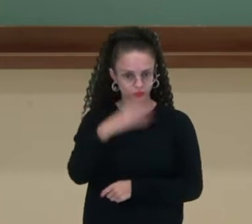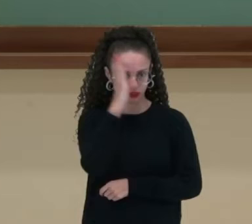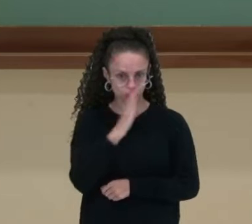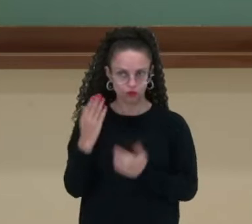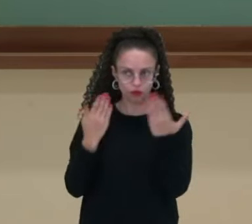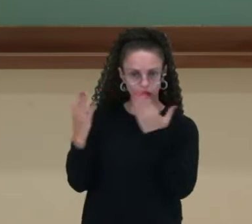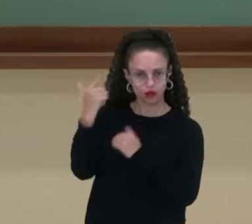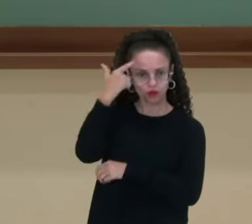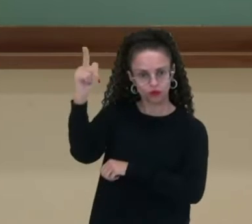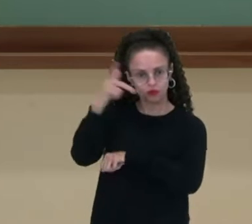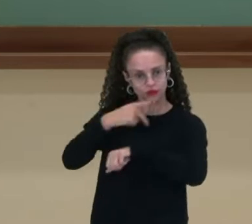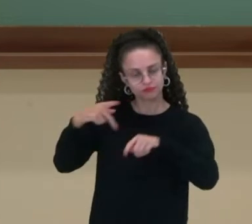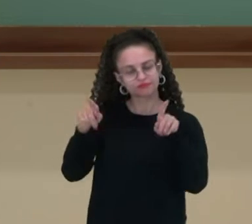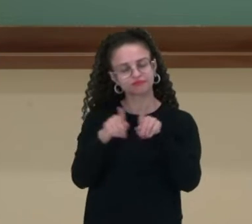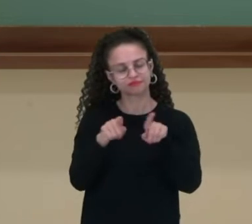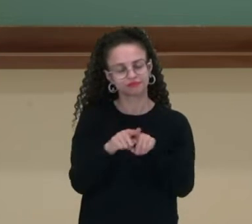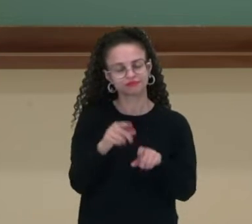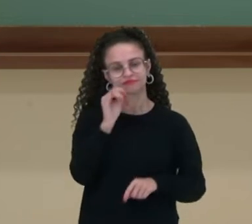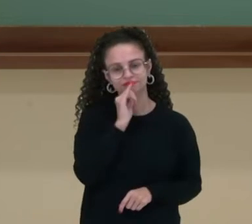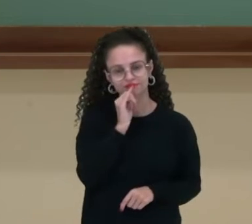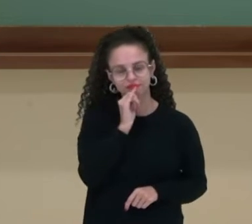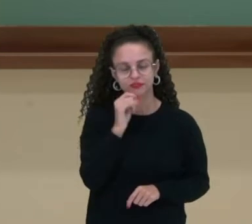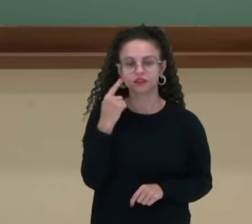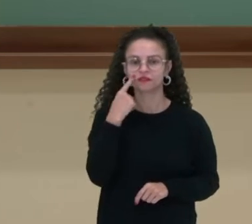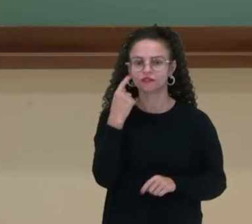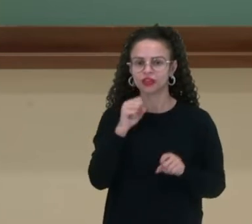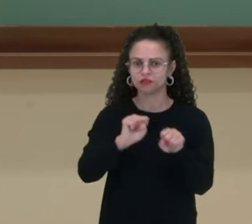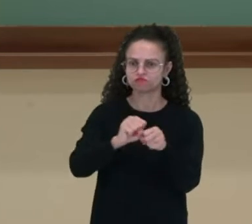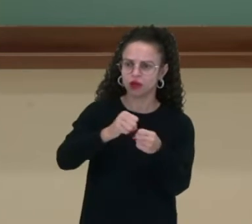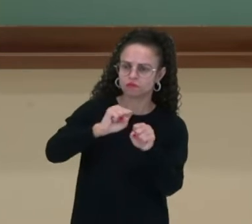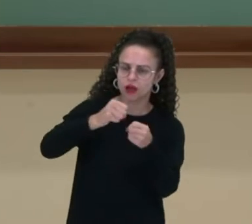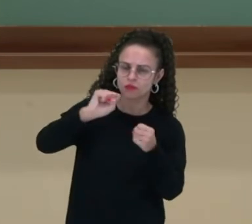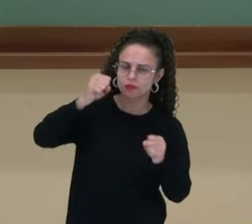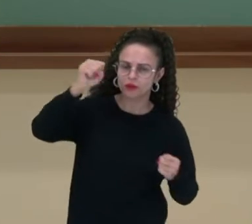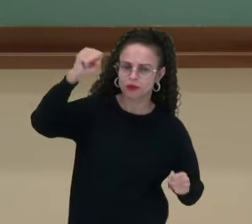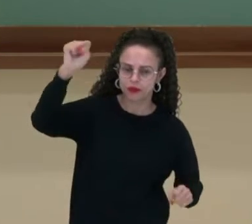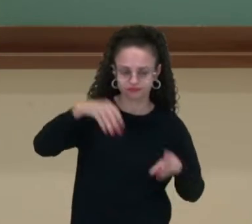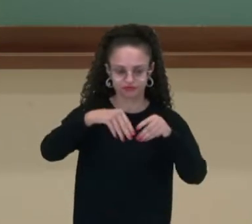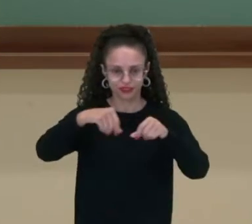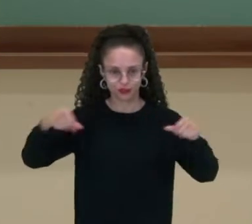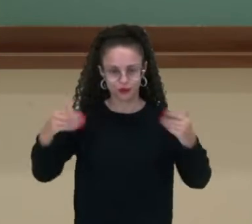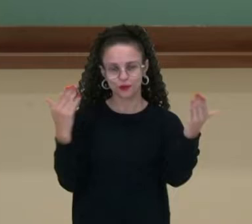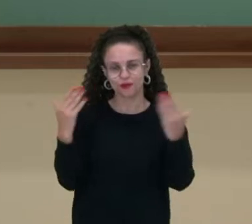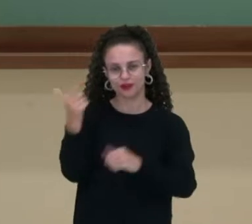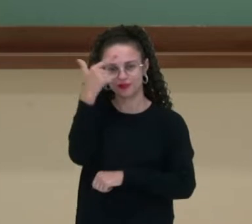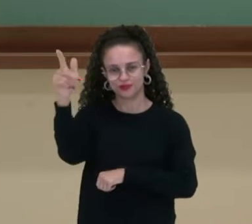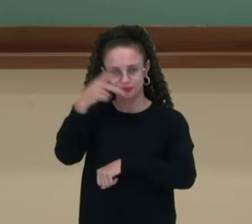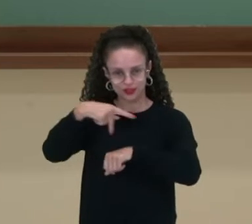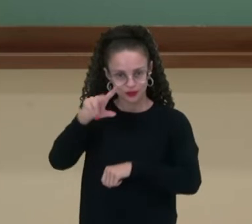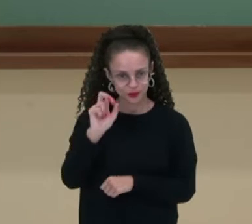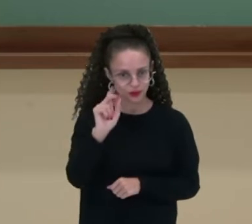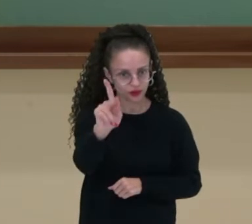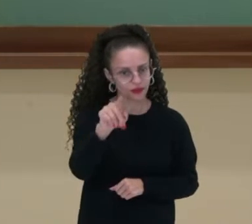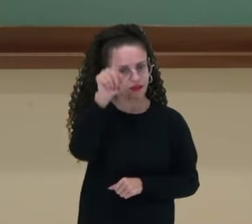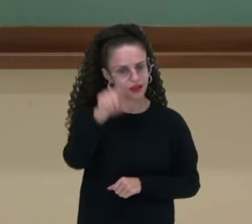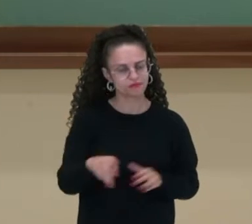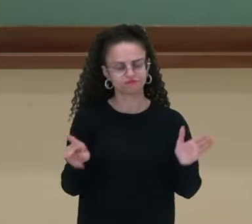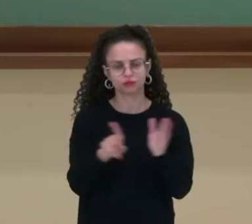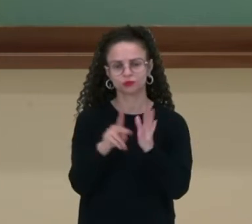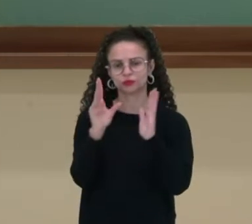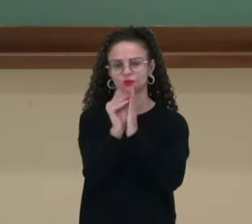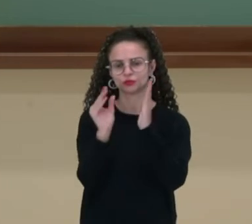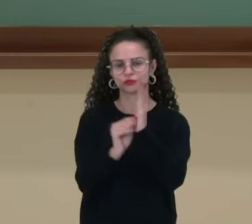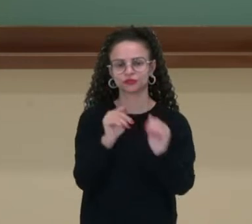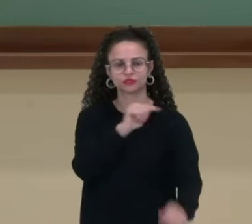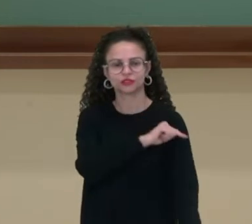assim como também, por exemplo, nós vamos ver o tamanho territorial do Brasil comparado com o de outros países, ok? Que é um conteúdo de 7º ano que